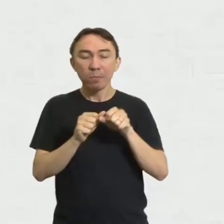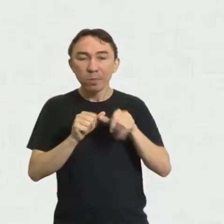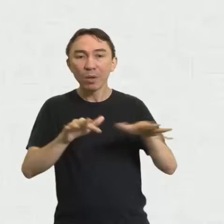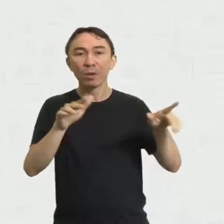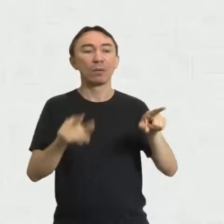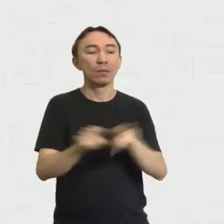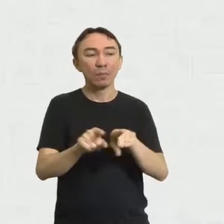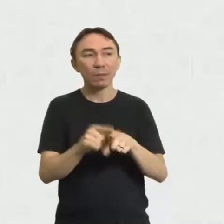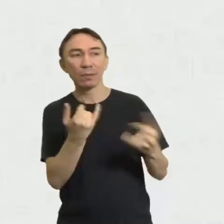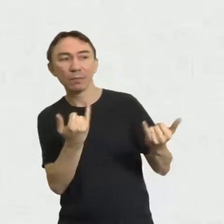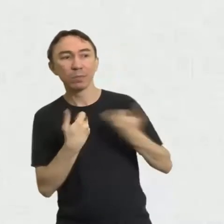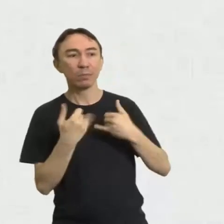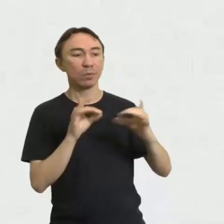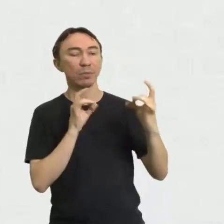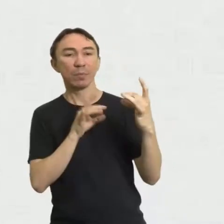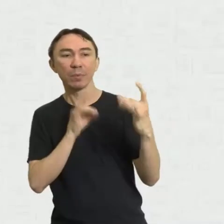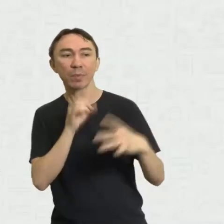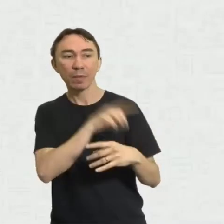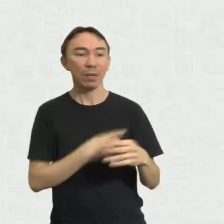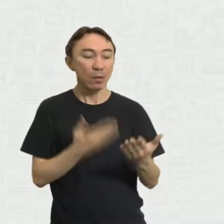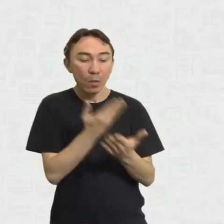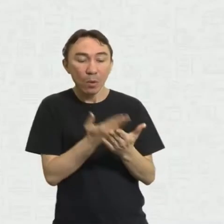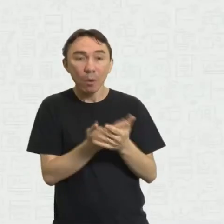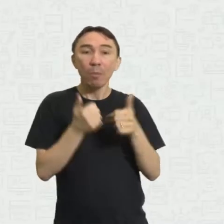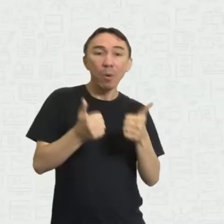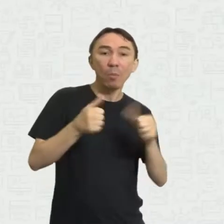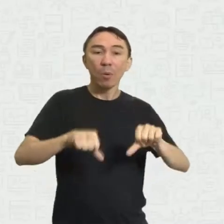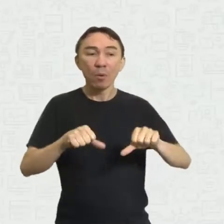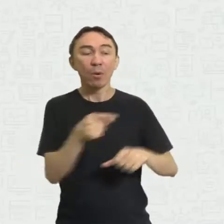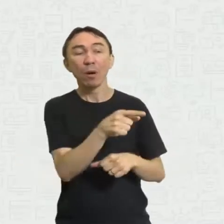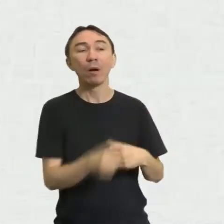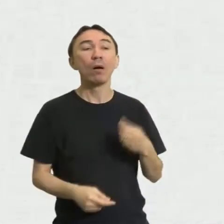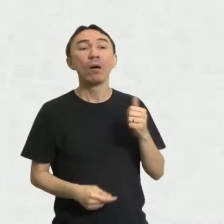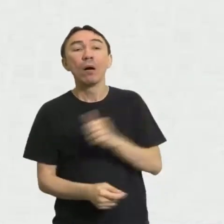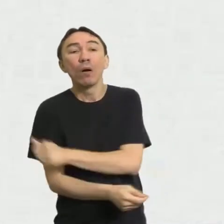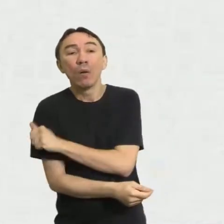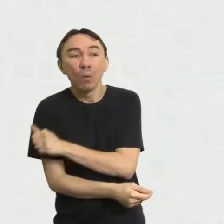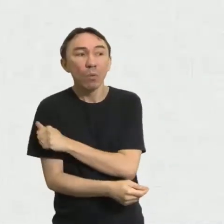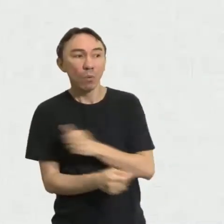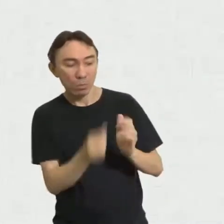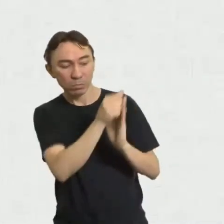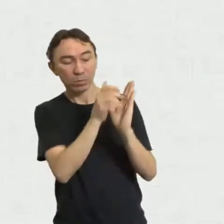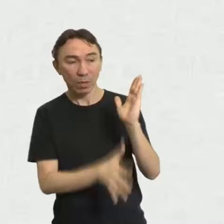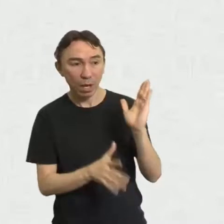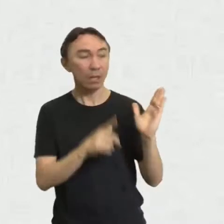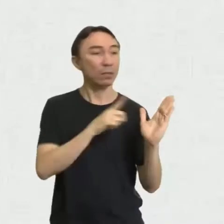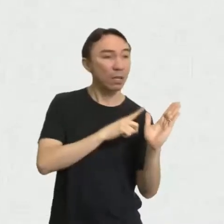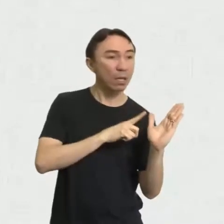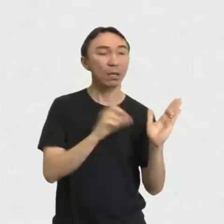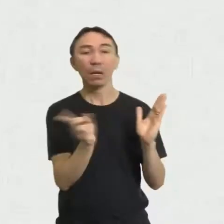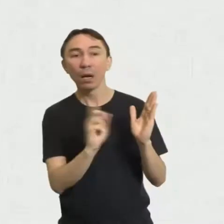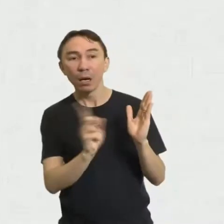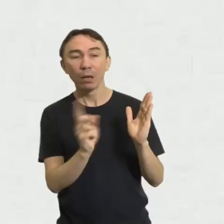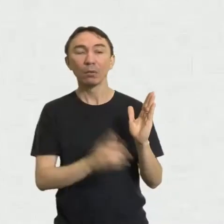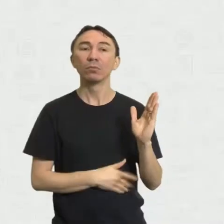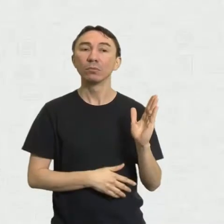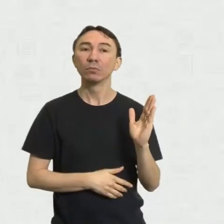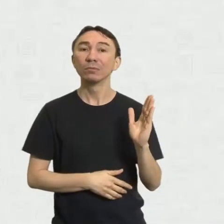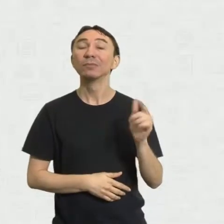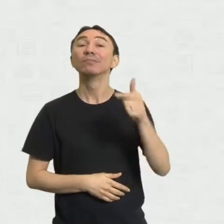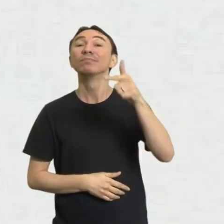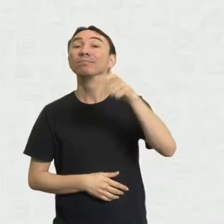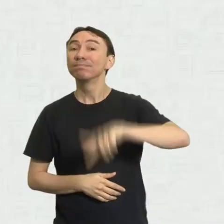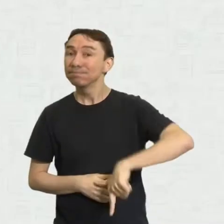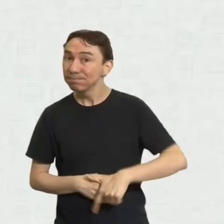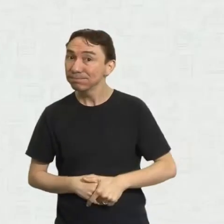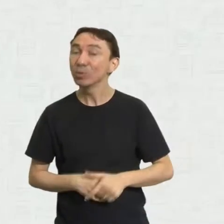fluindo bem, se os alunos estão interagindo, se estão fazendo as atividades sugeridas e, o mais importante,